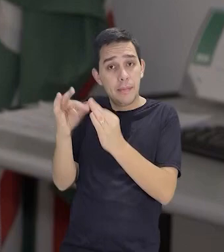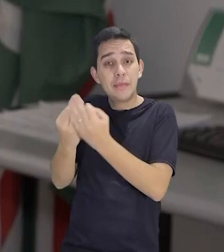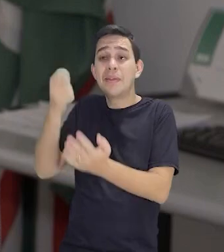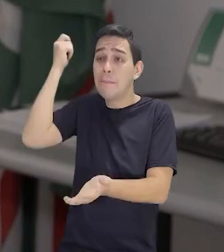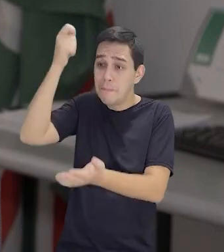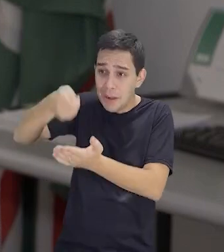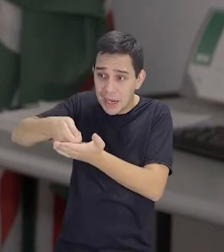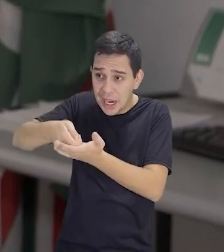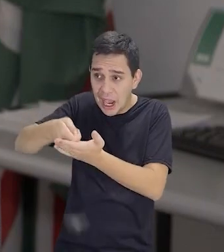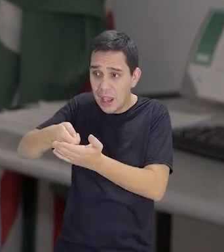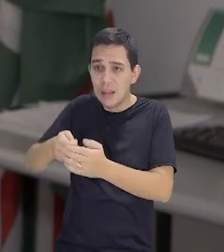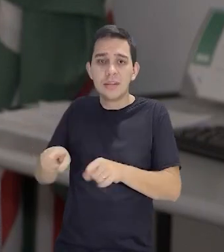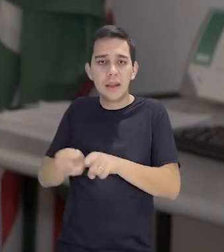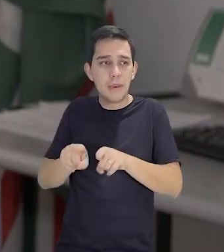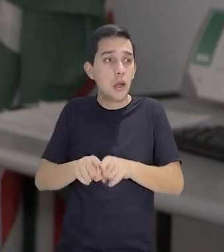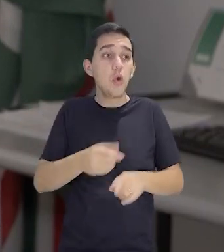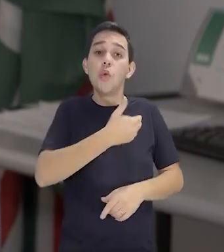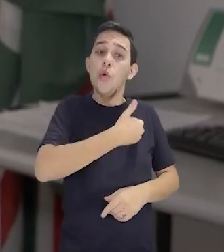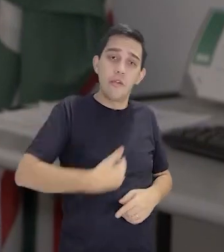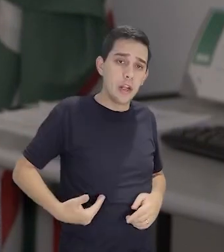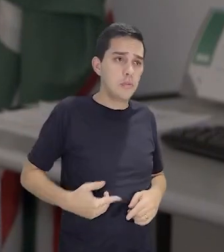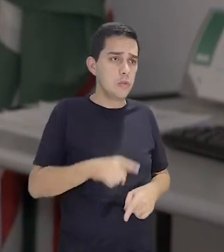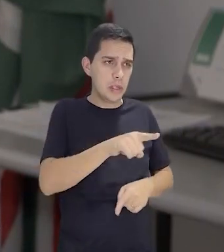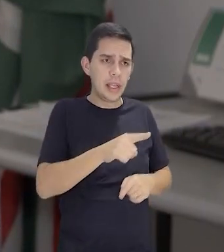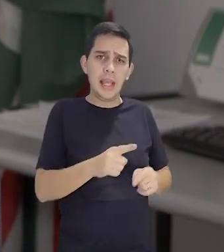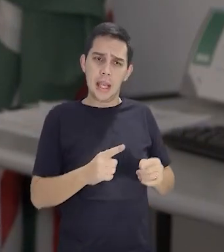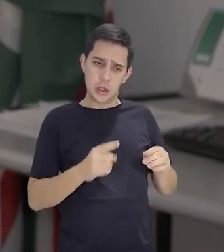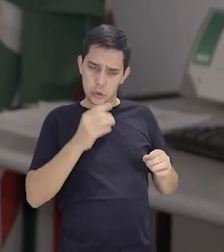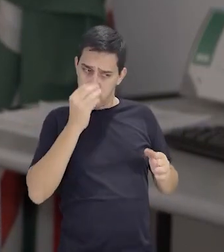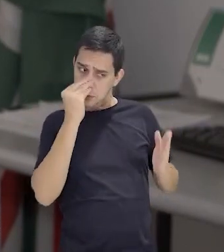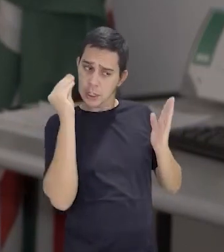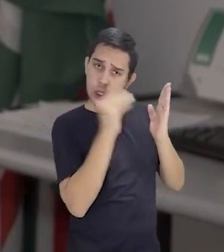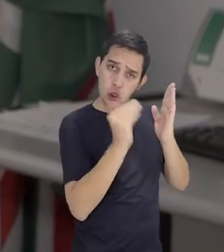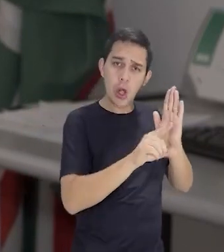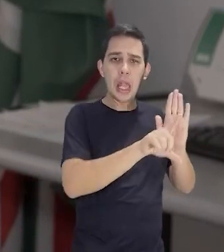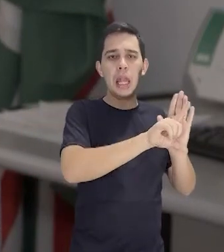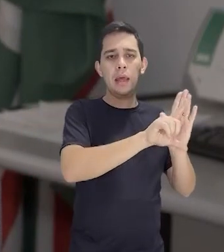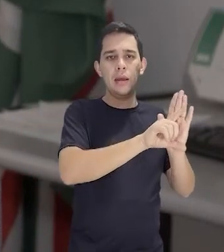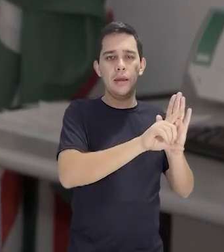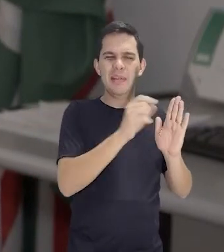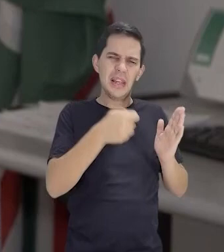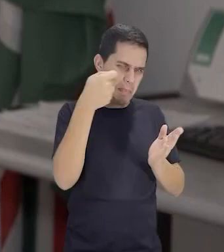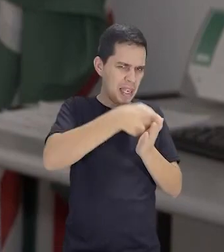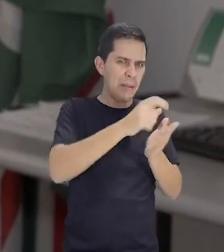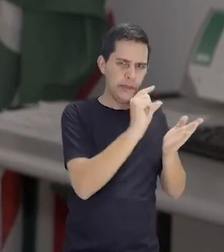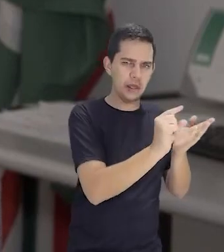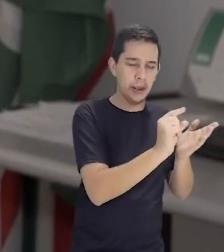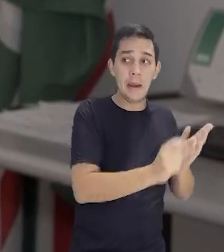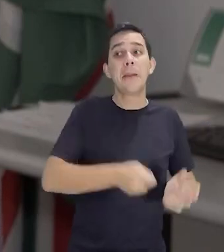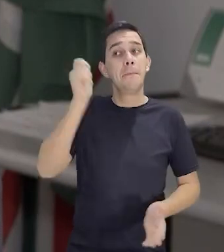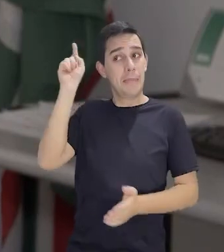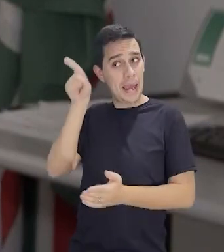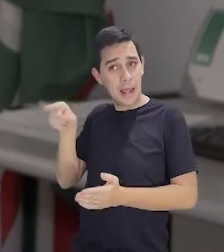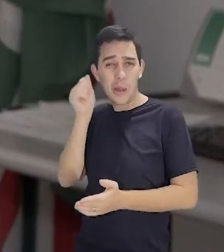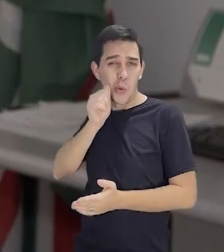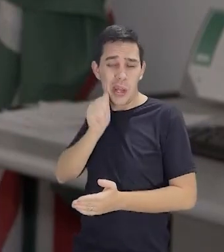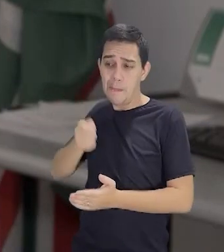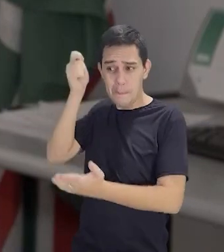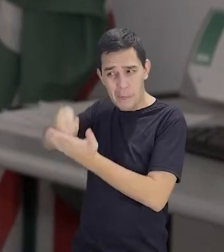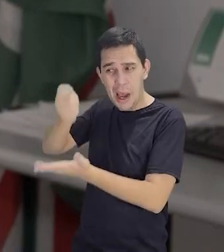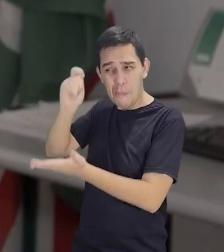empregada doméstica. Isso foi feito intencionalmente, já que, na minha opinião, quem sofreu o maior dano foi a trabalhadora. A sociedade sofreu